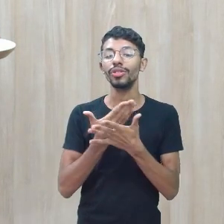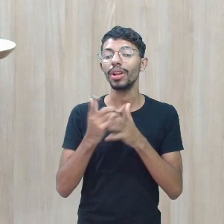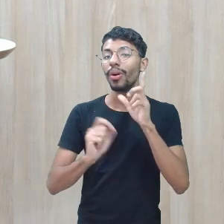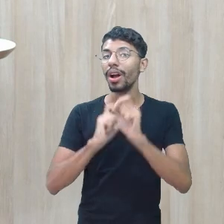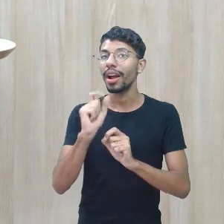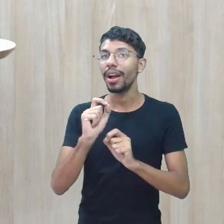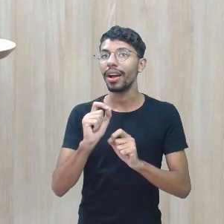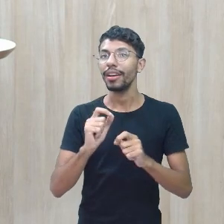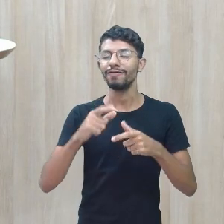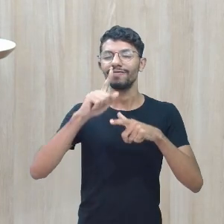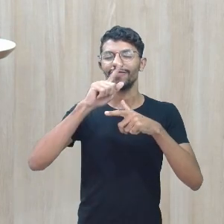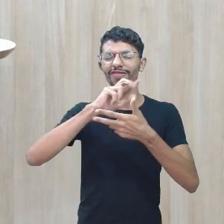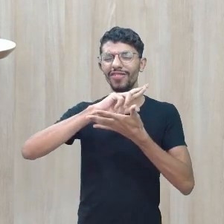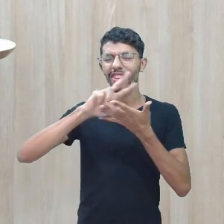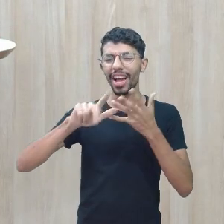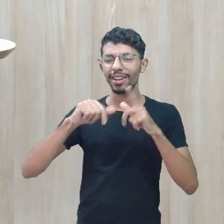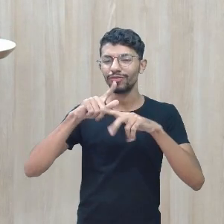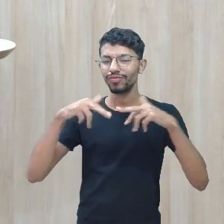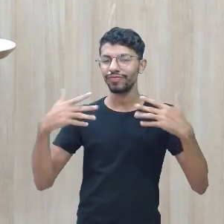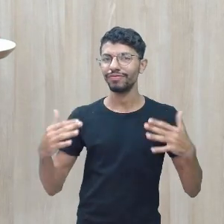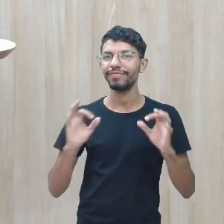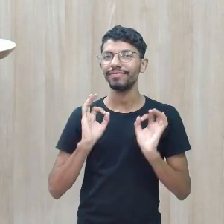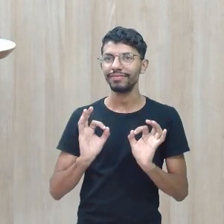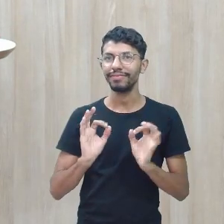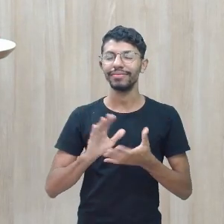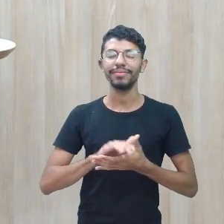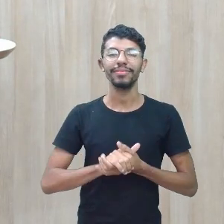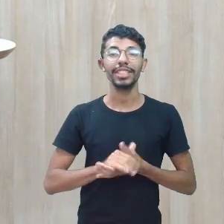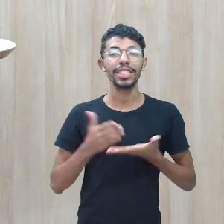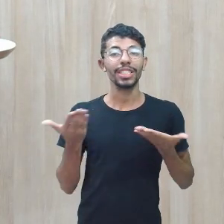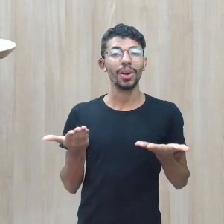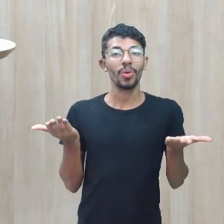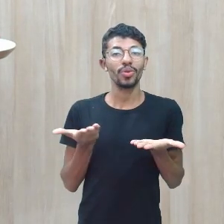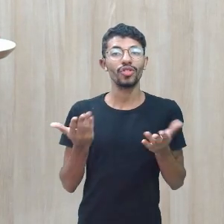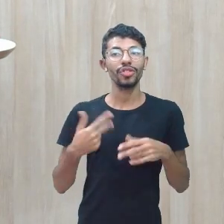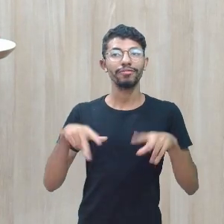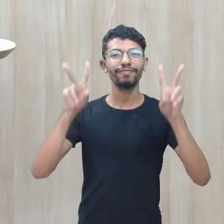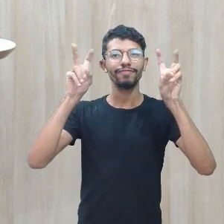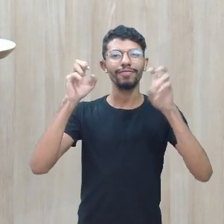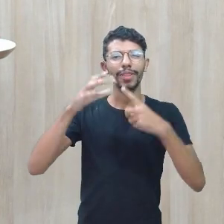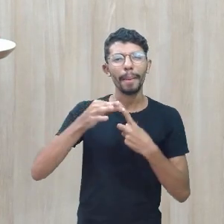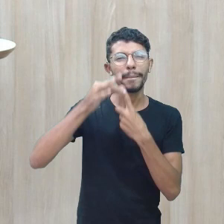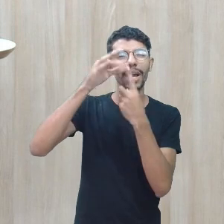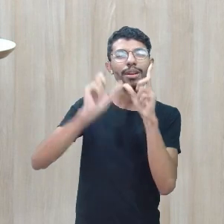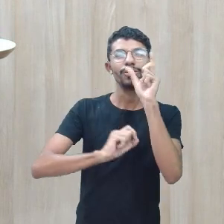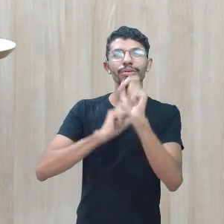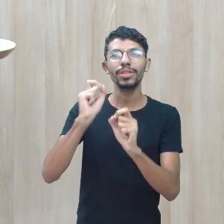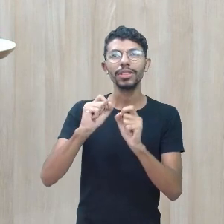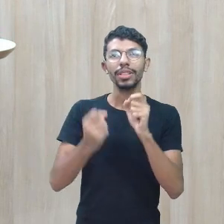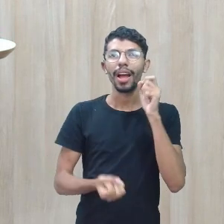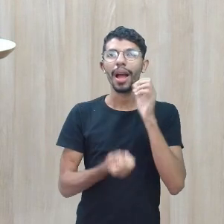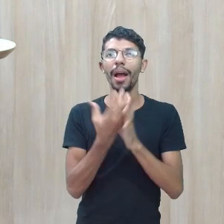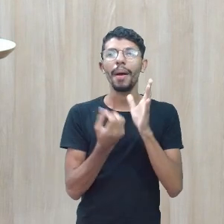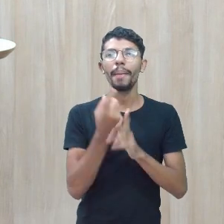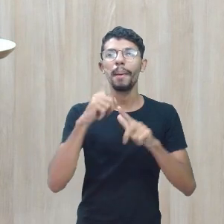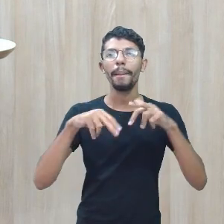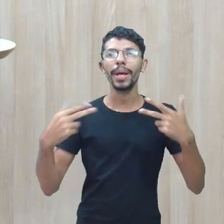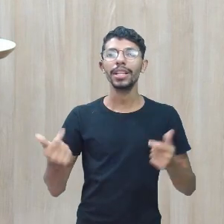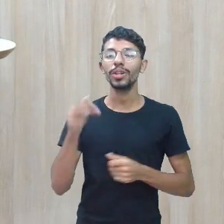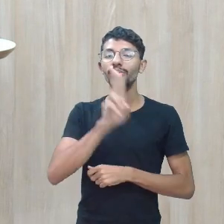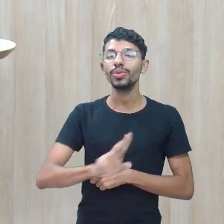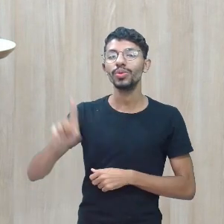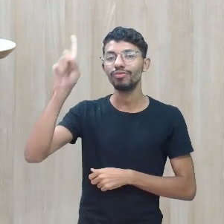objetos, realmente. E aí, a nossa aula de hoje tem como tema principal a produção de materiais para o uso